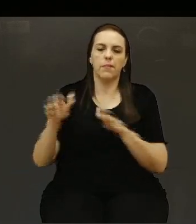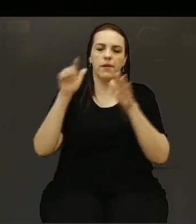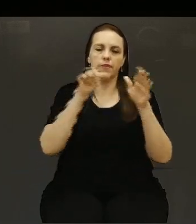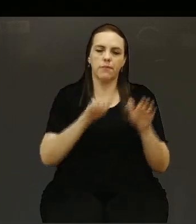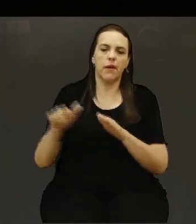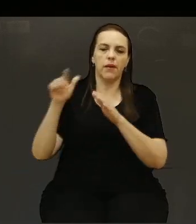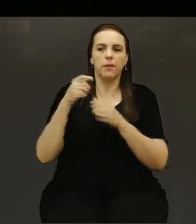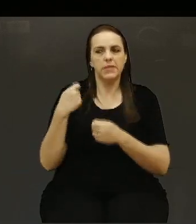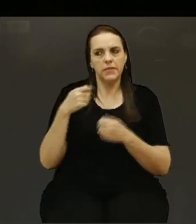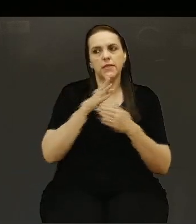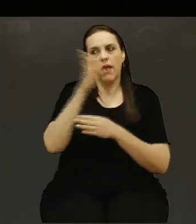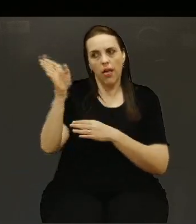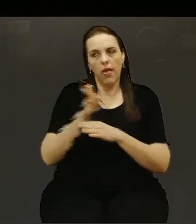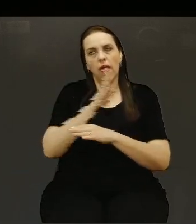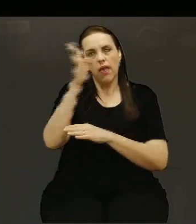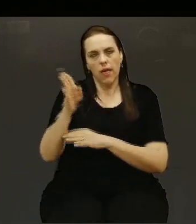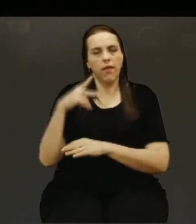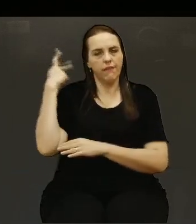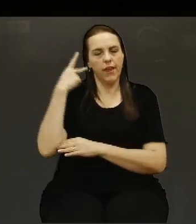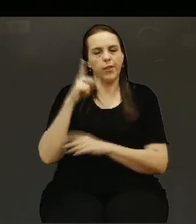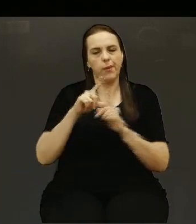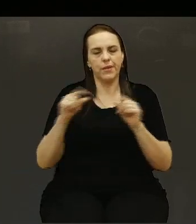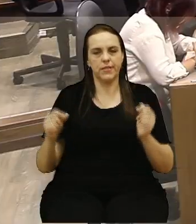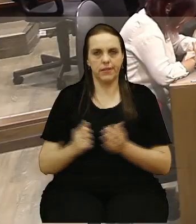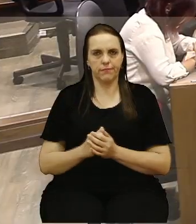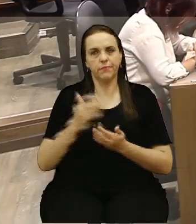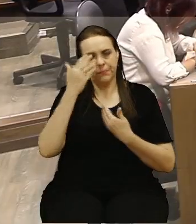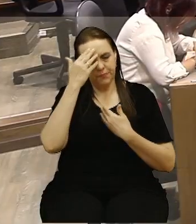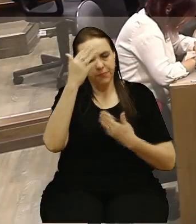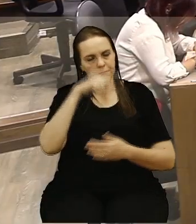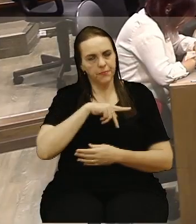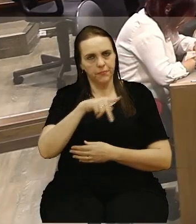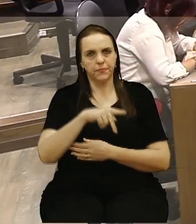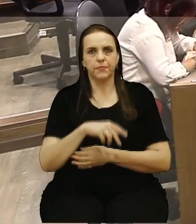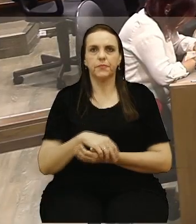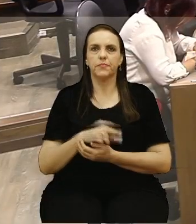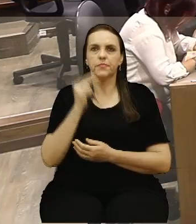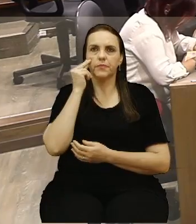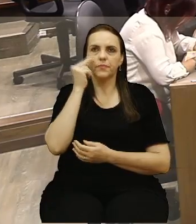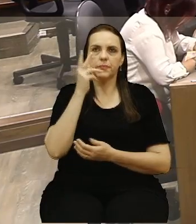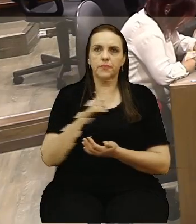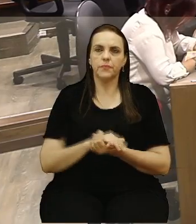da base para lá. Muito obrigado, presidente. Obrigado, vereador Libardi. Essa palavra, presidente.